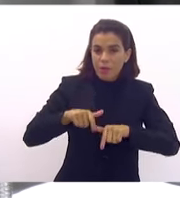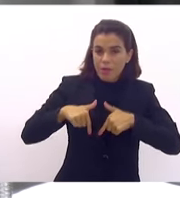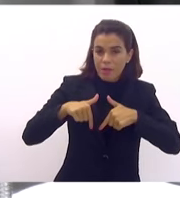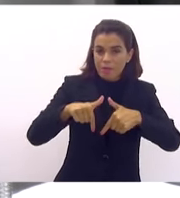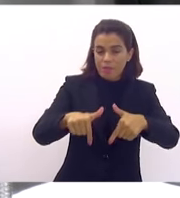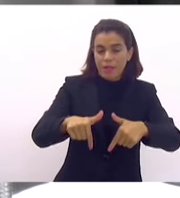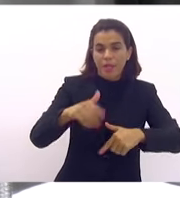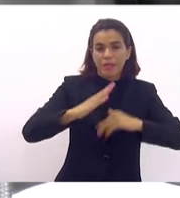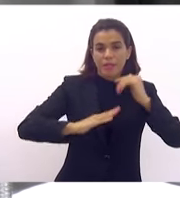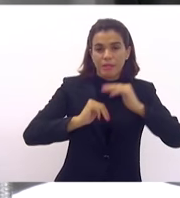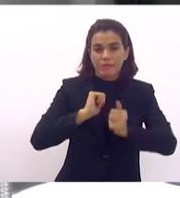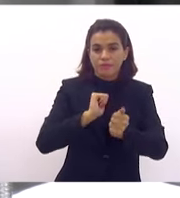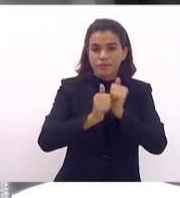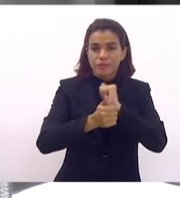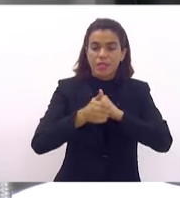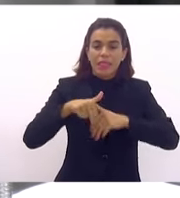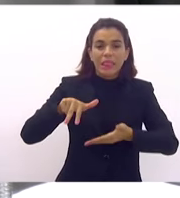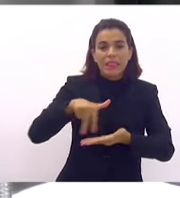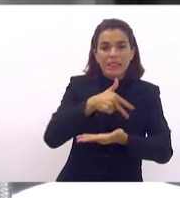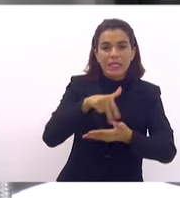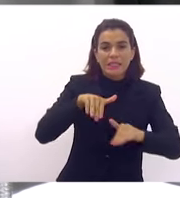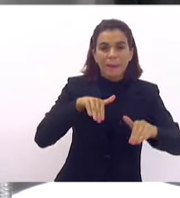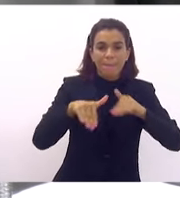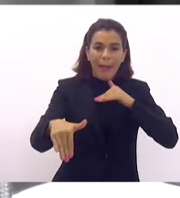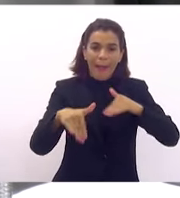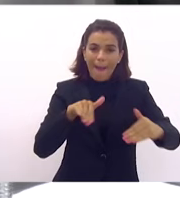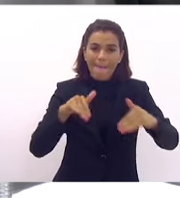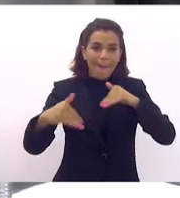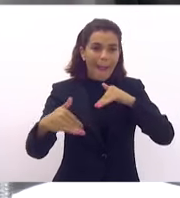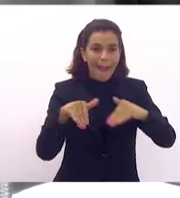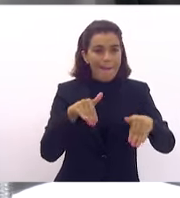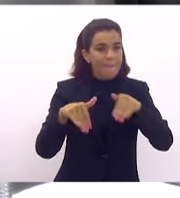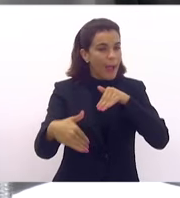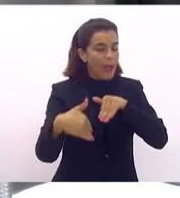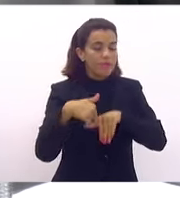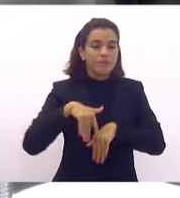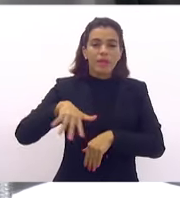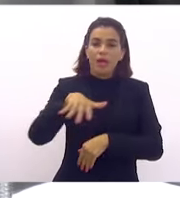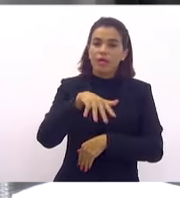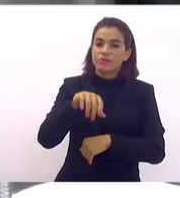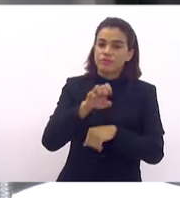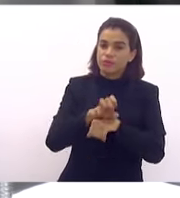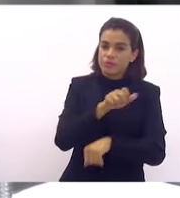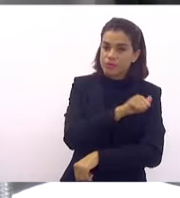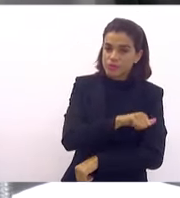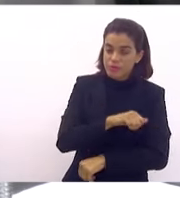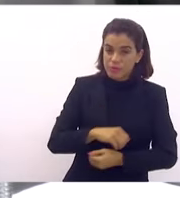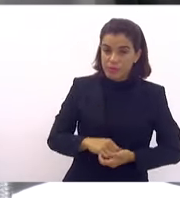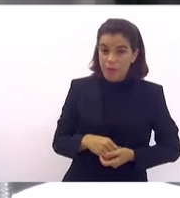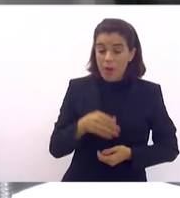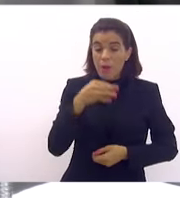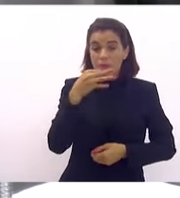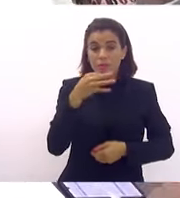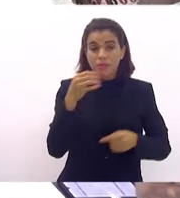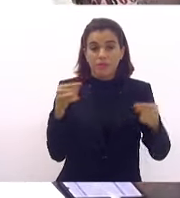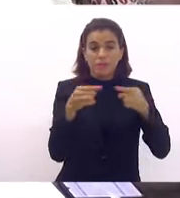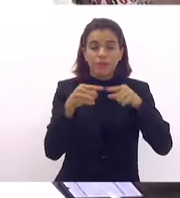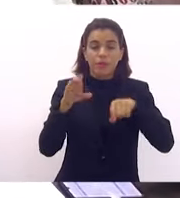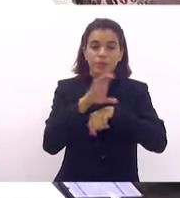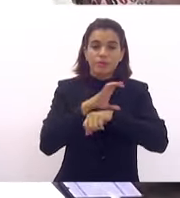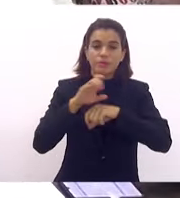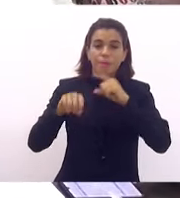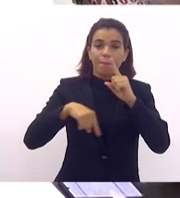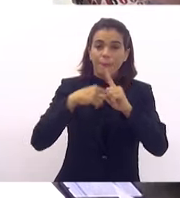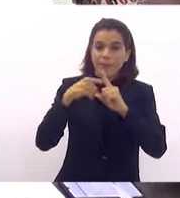do breaking no âmbito do Estado do Rio de Janeiro e dá outras providências para parecer, deputado Filipinho Raves. Parecer pela constitucionalidade com